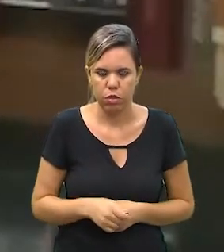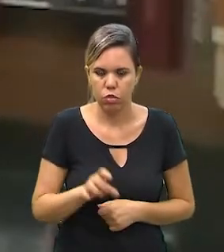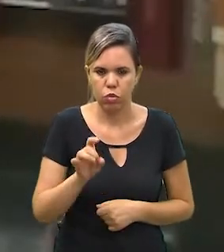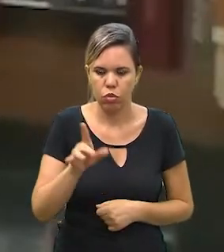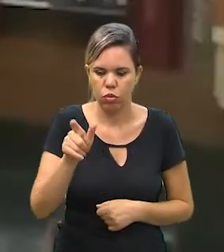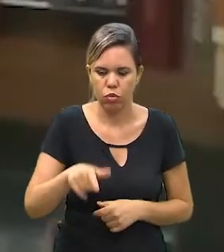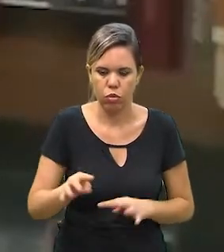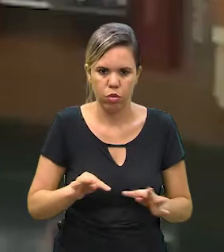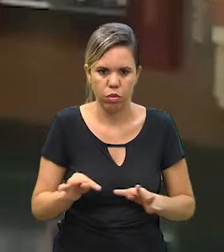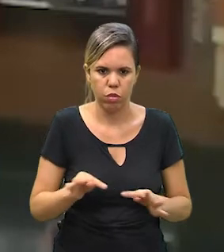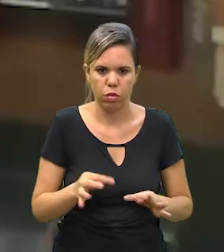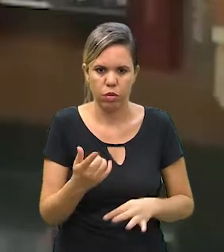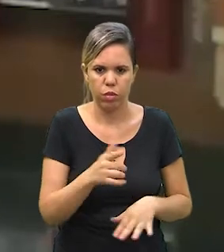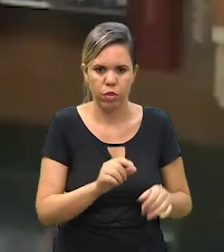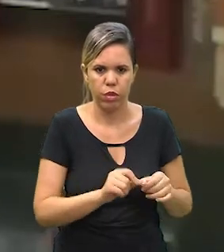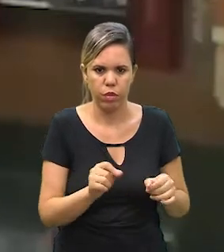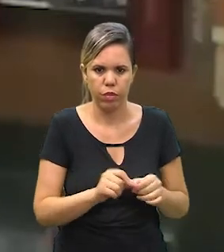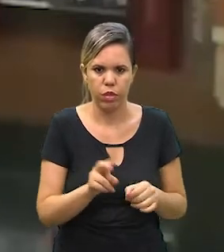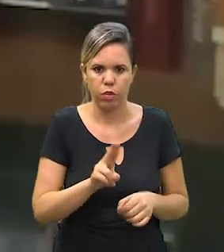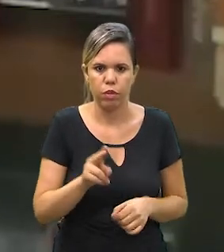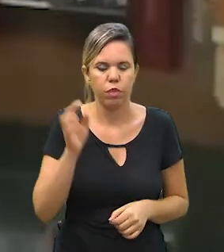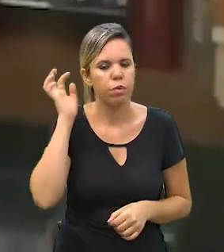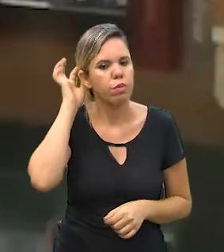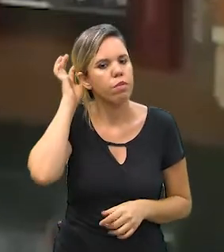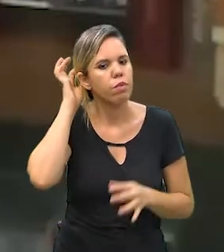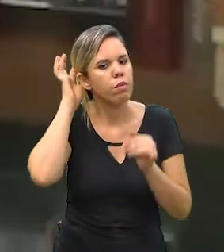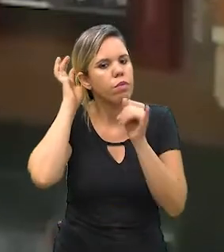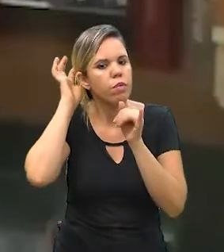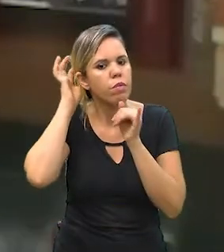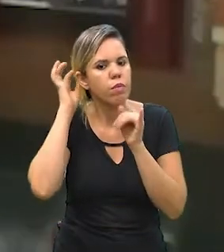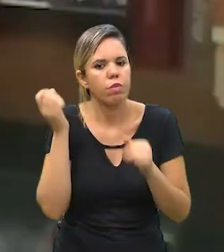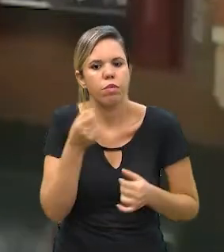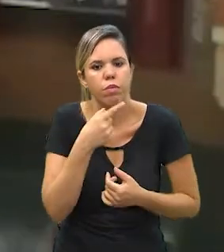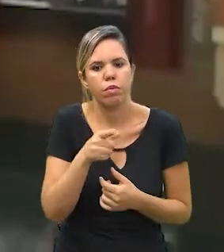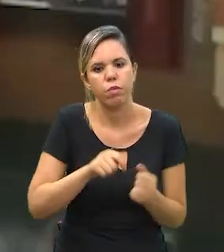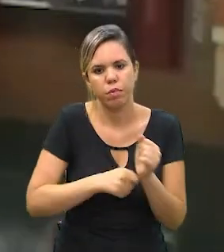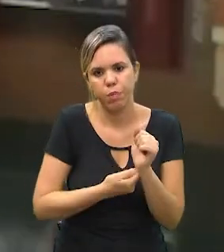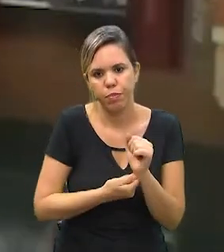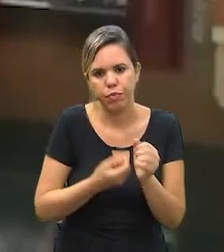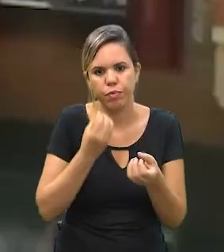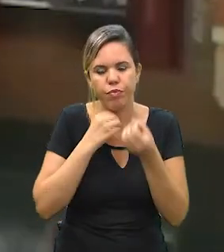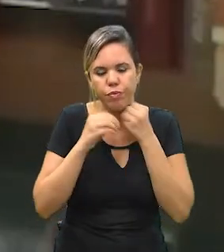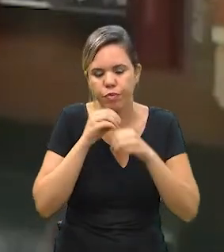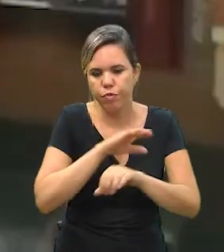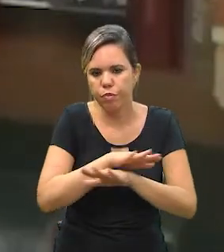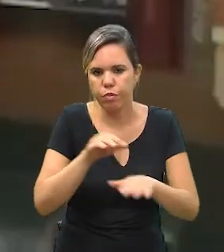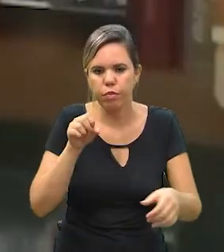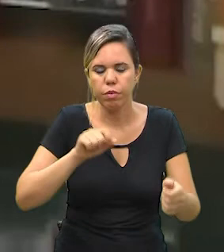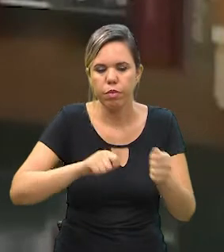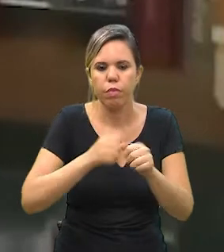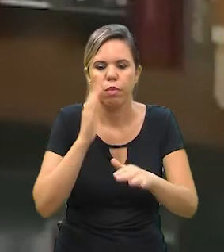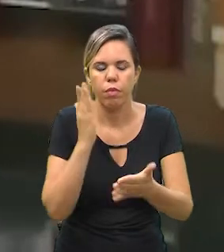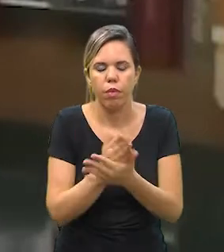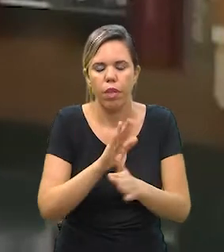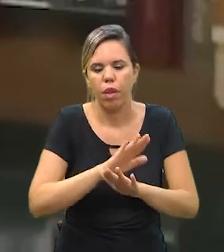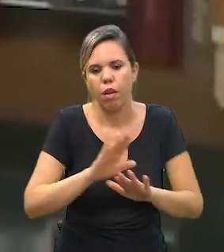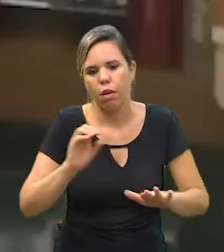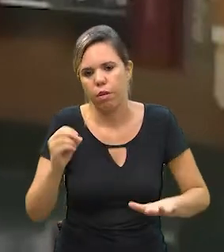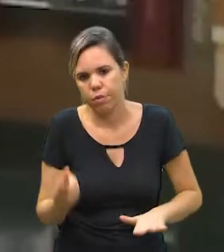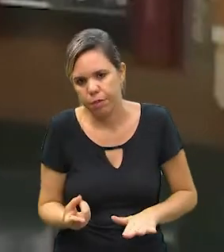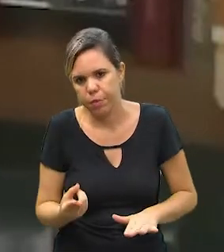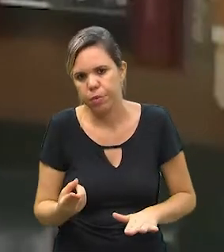de tratamento. Às vezes ela faz uso, por exemplo, de medicamentos que bloqueiam a produção do hormônio, depois ela faz uso